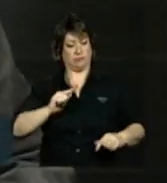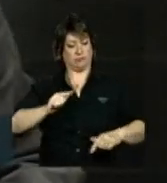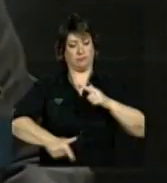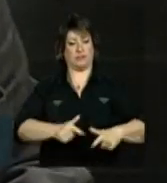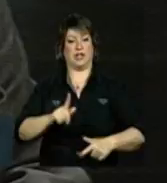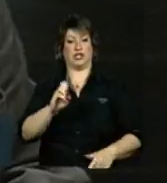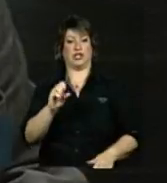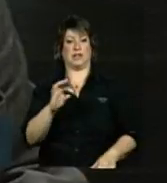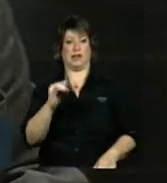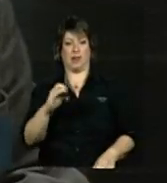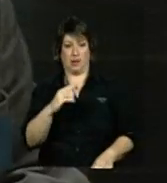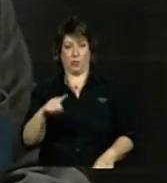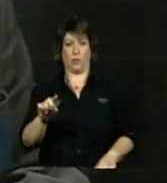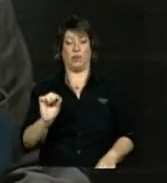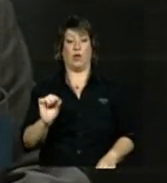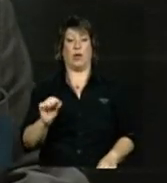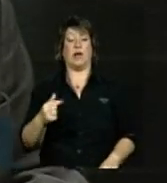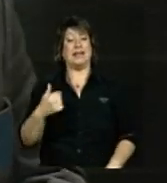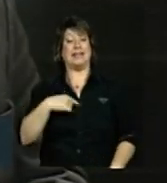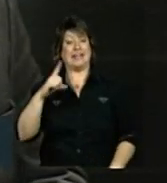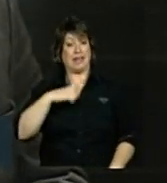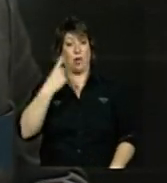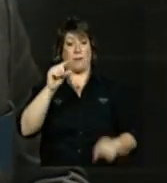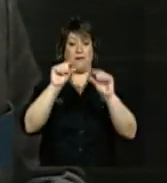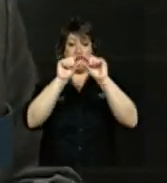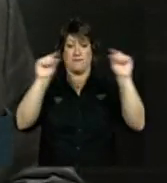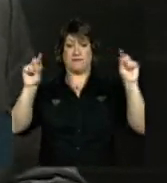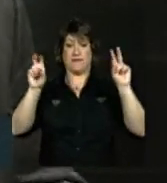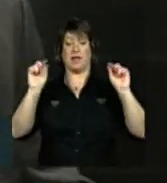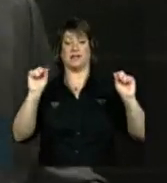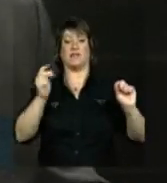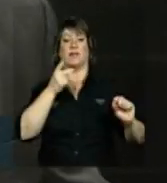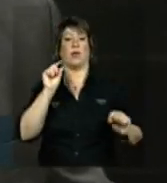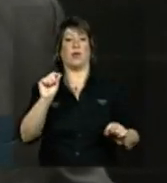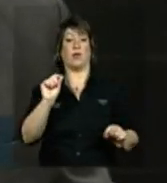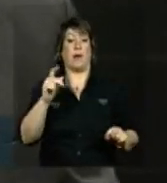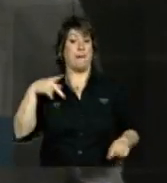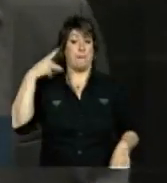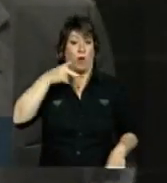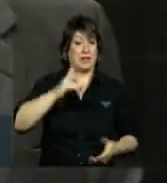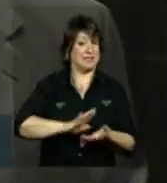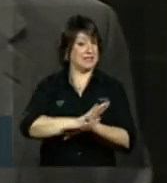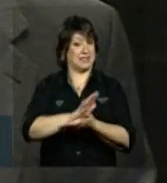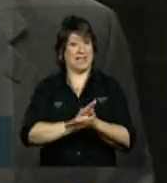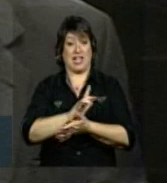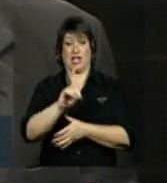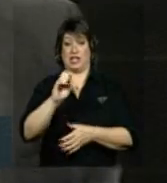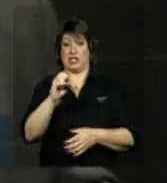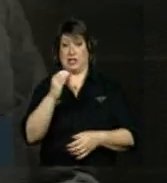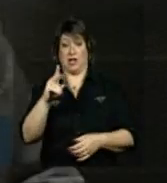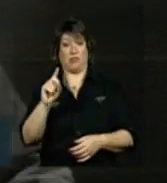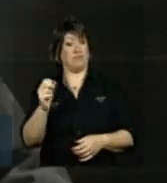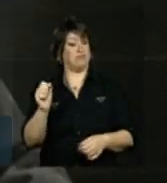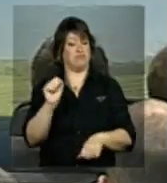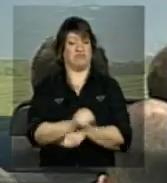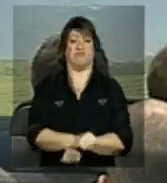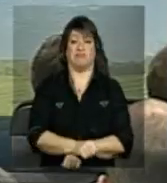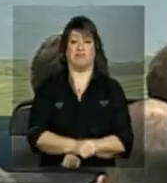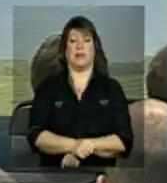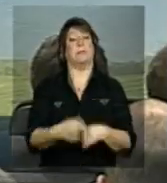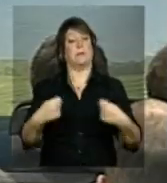E tem uma frase que eu costumo dizer: política sem gestão desanda, gestão sem política emperra.